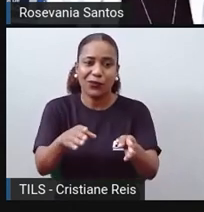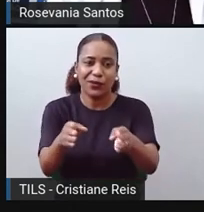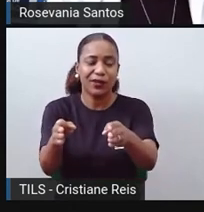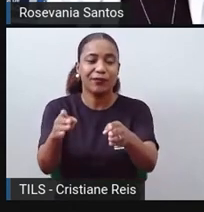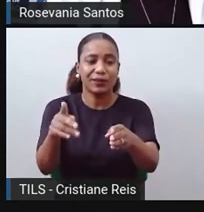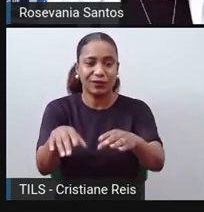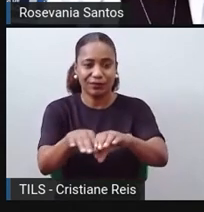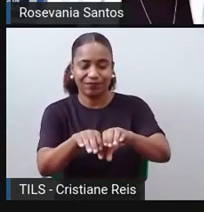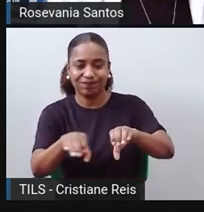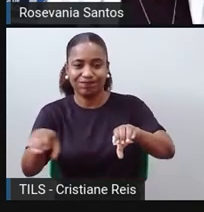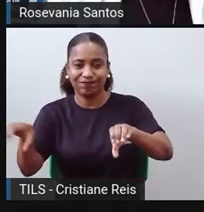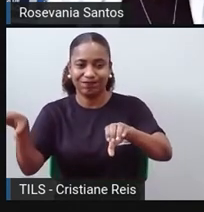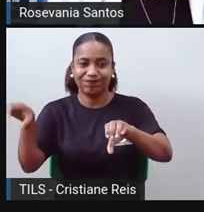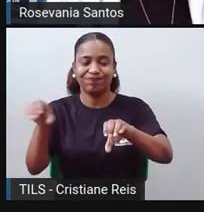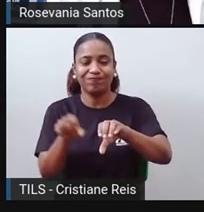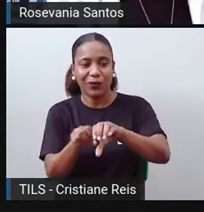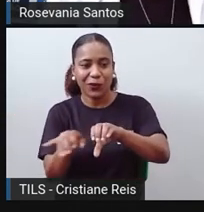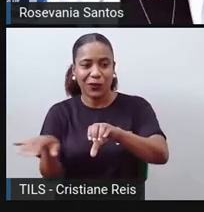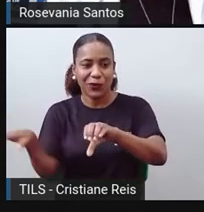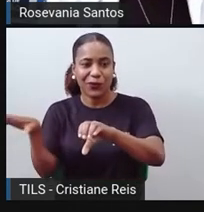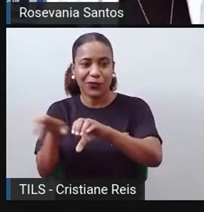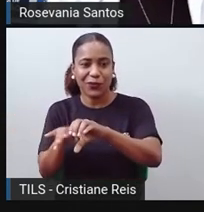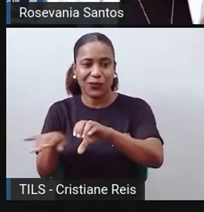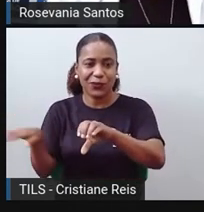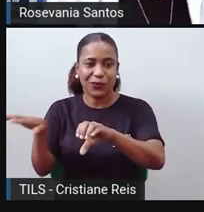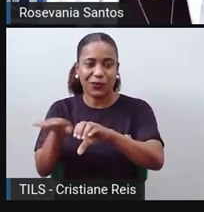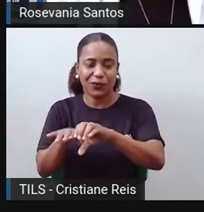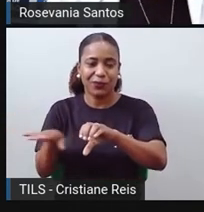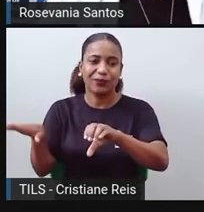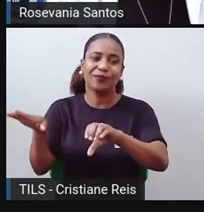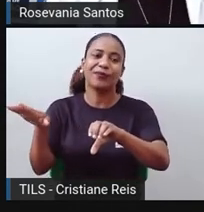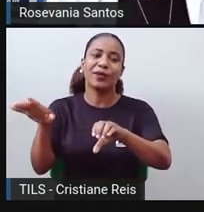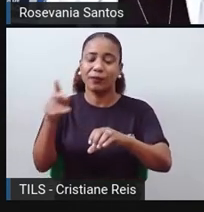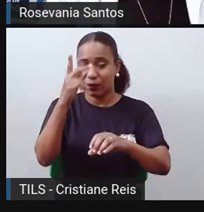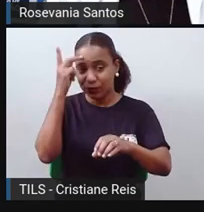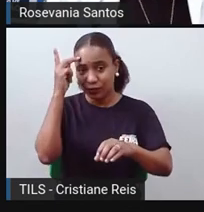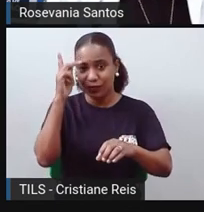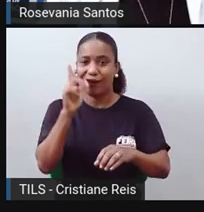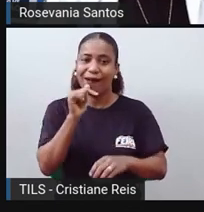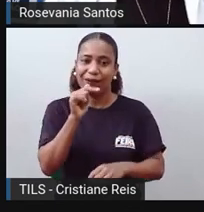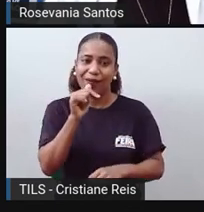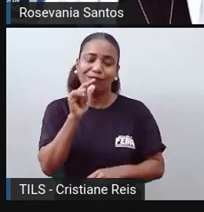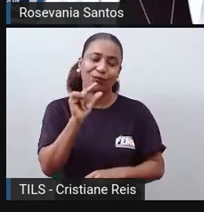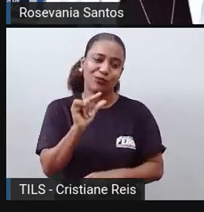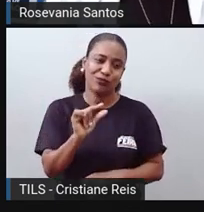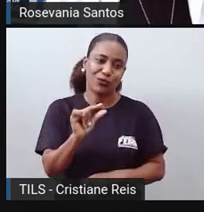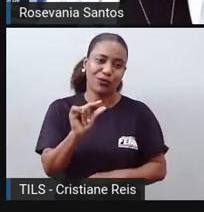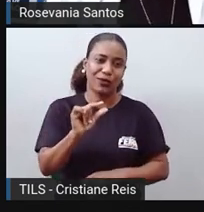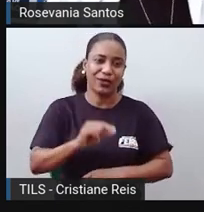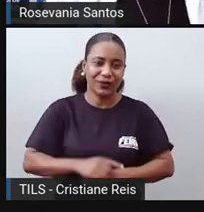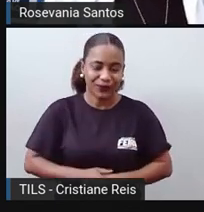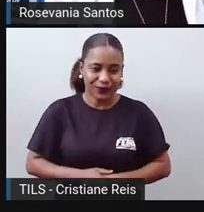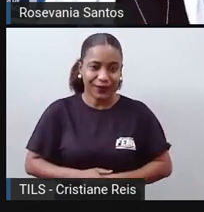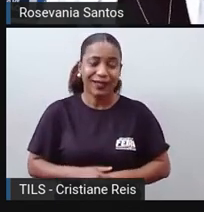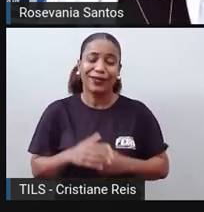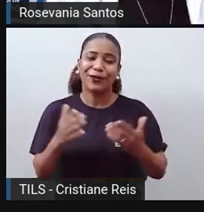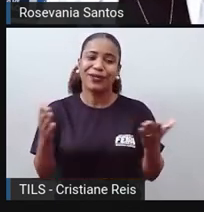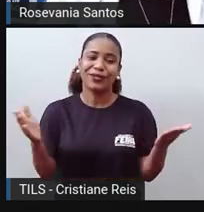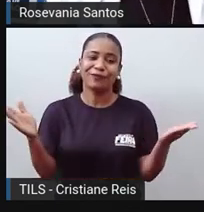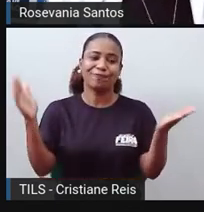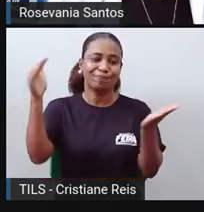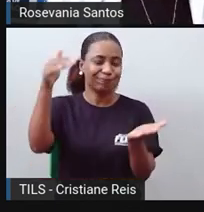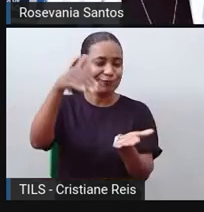de água é bastante, embora dizer assim, pouca, que é liberada, né, lá para eles. Bom, gente, então chegamos ao fim da nossa